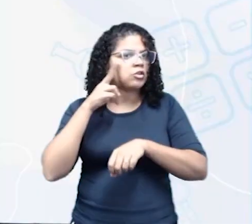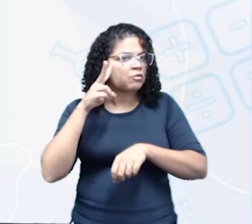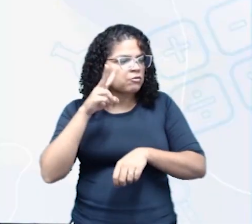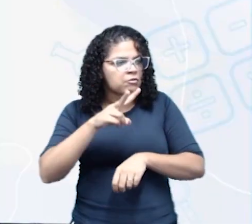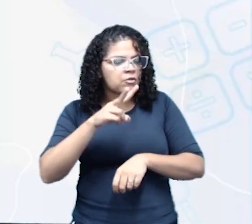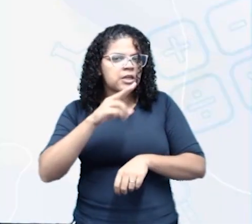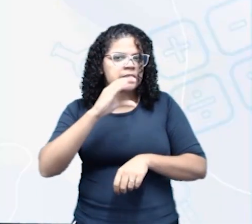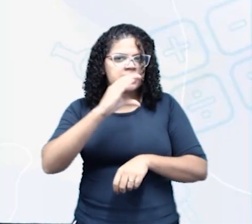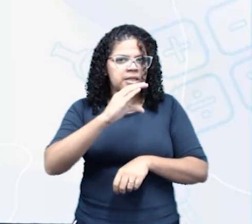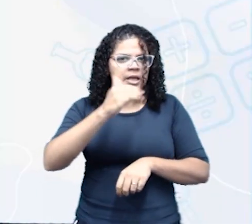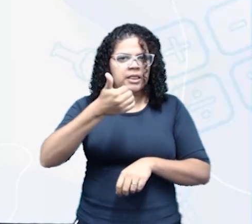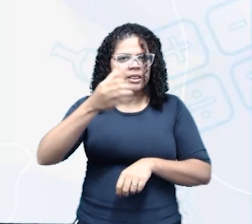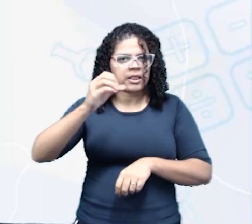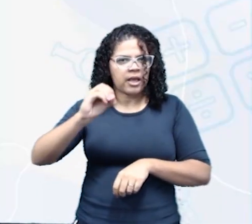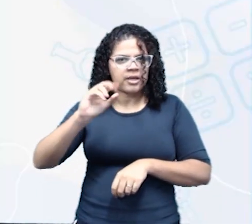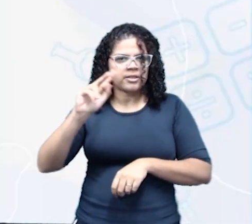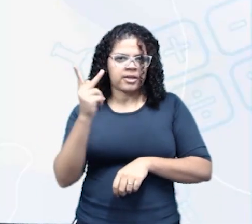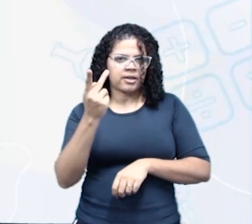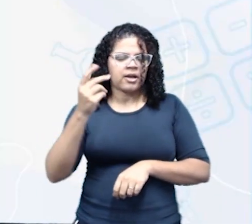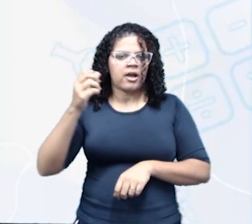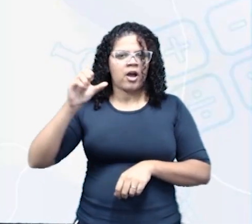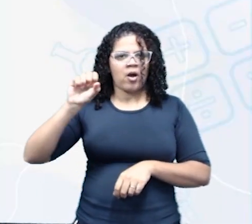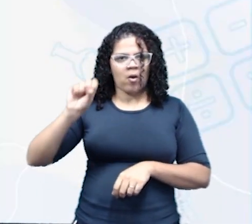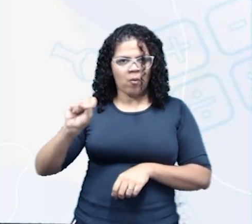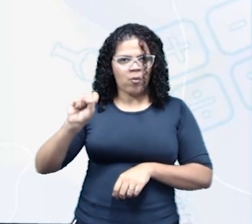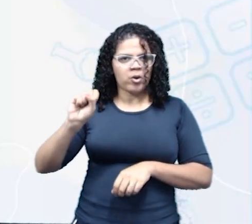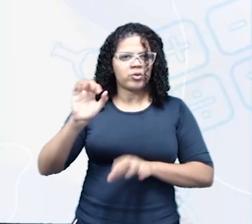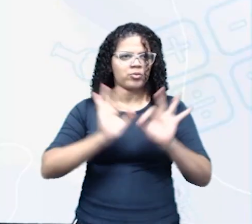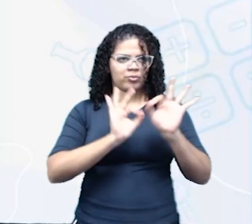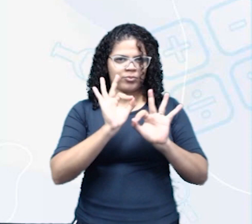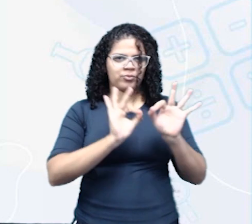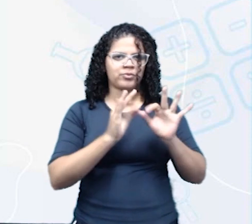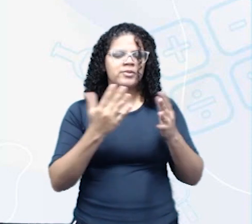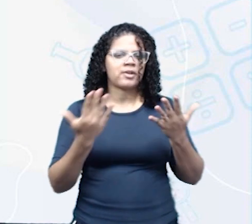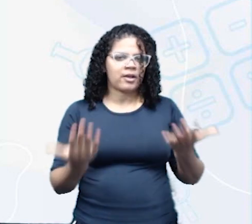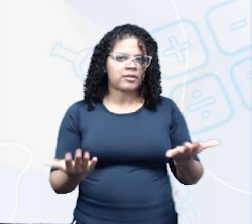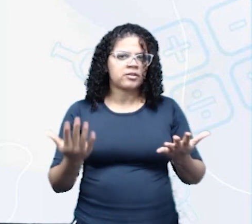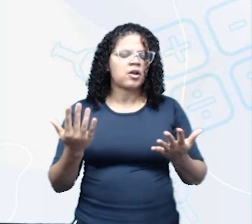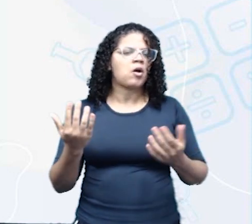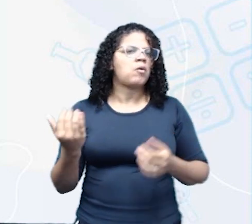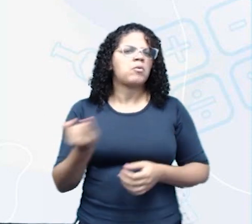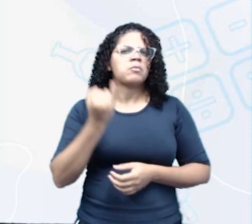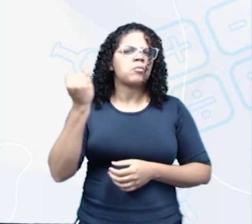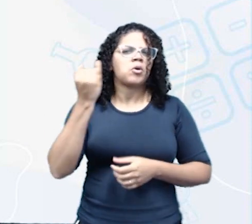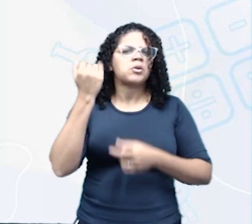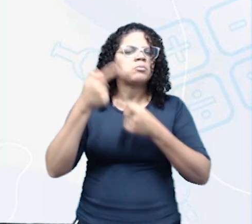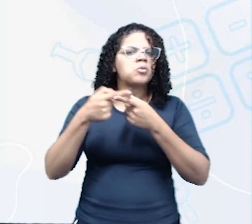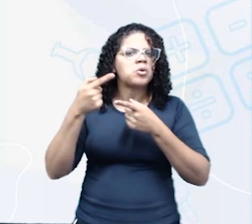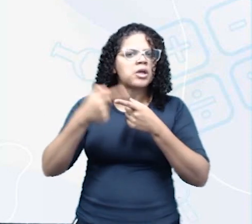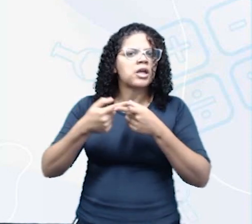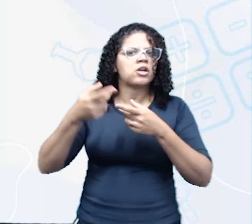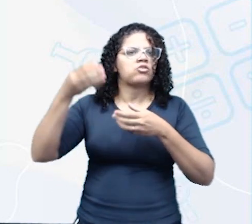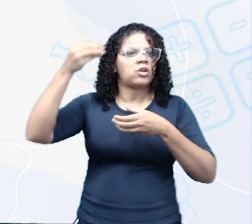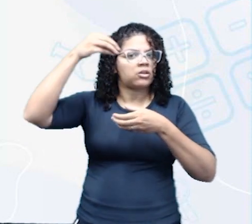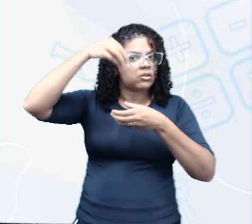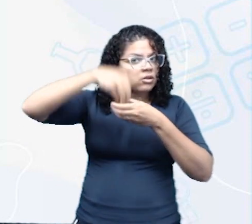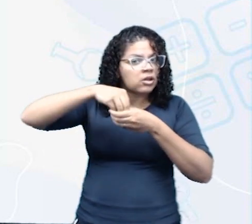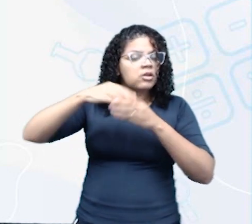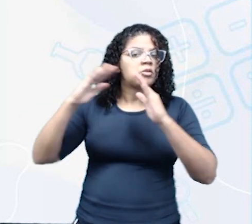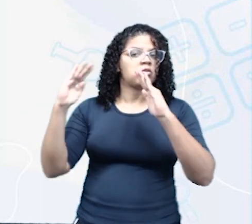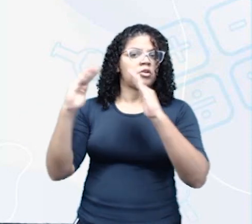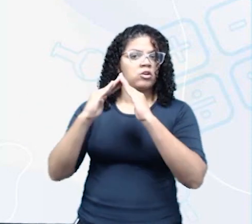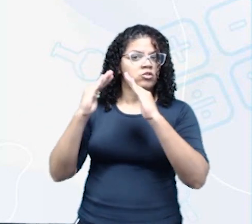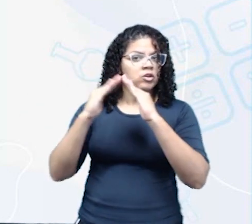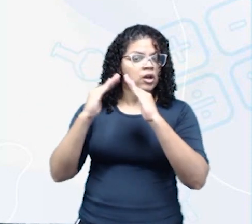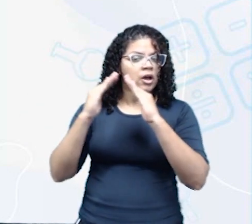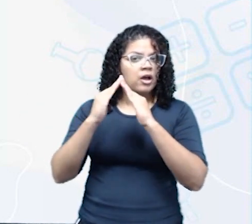C10H8. E qual é o interessante nessa substância? É que ela está presente dentro das casas em formato